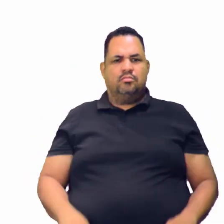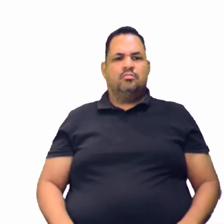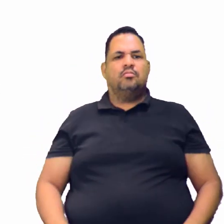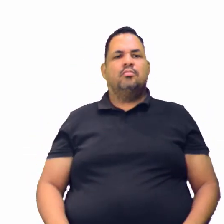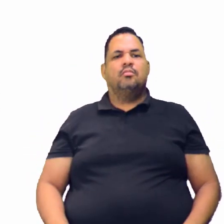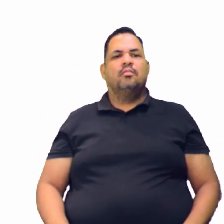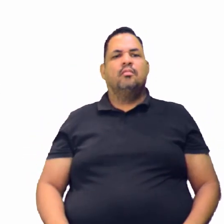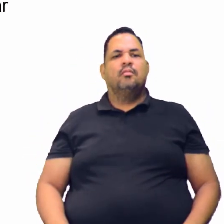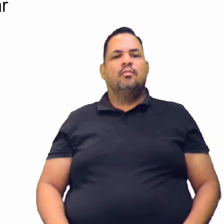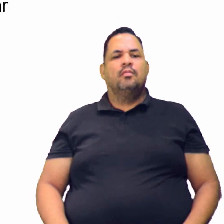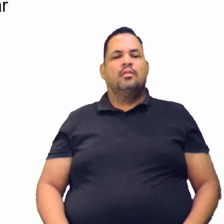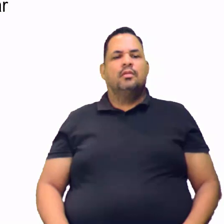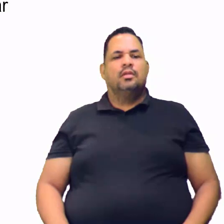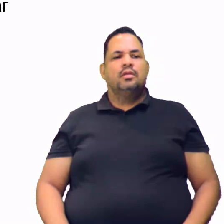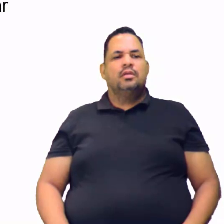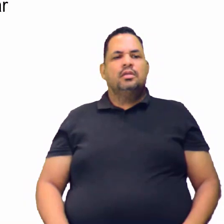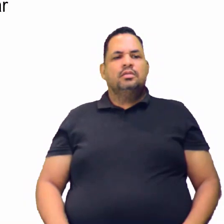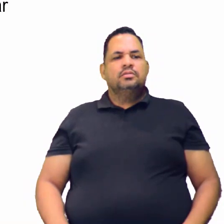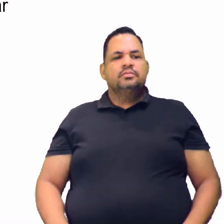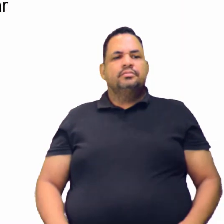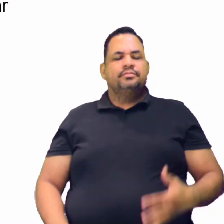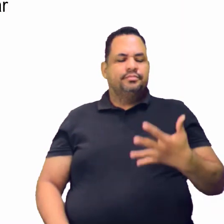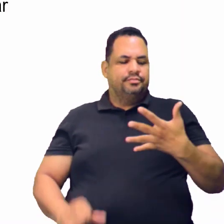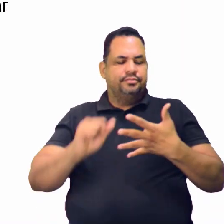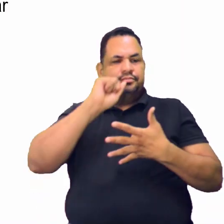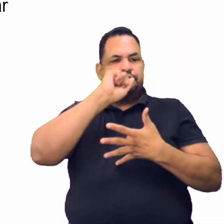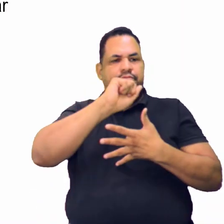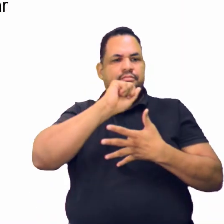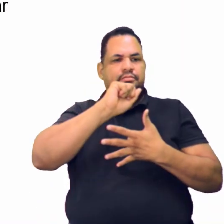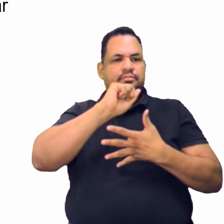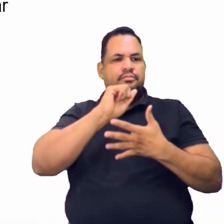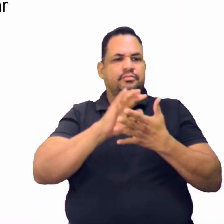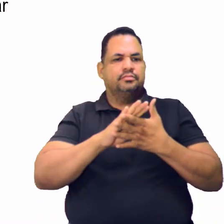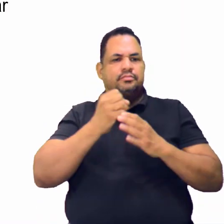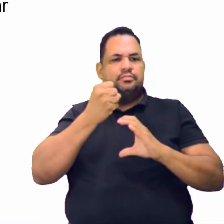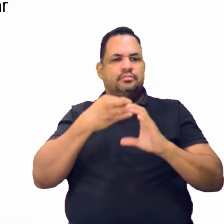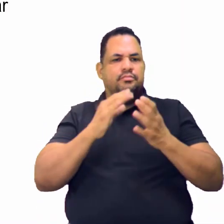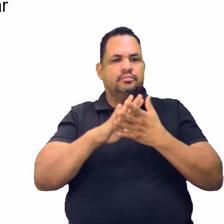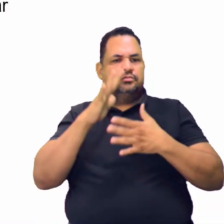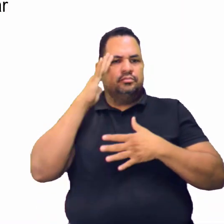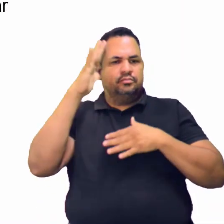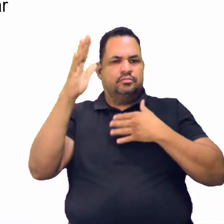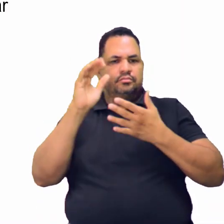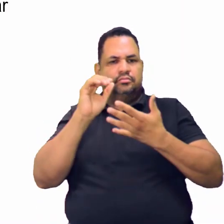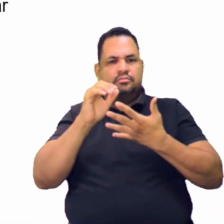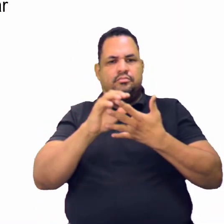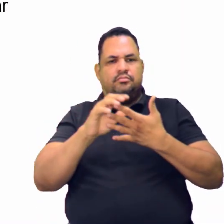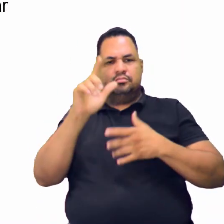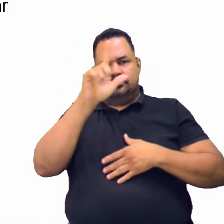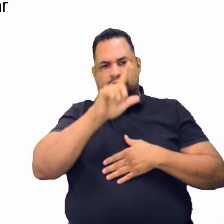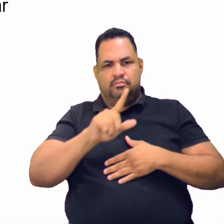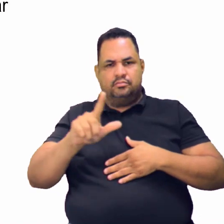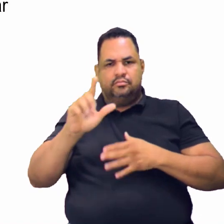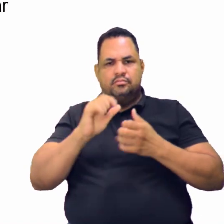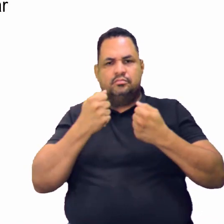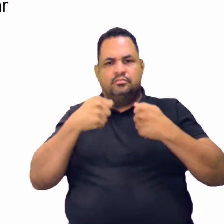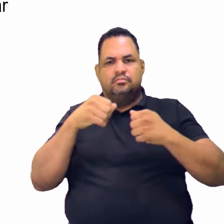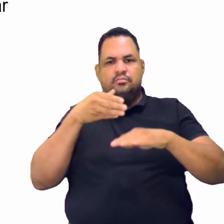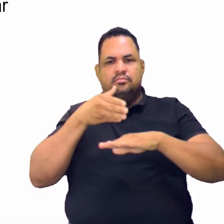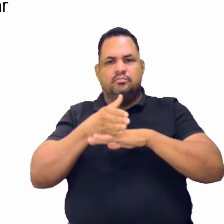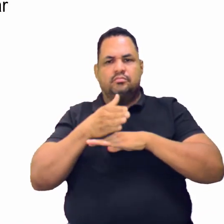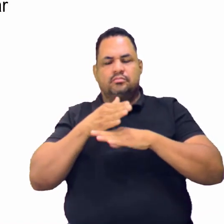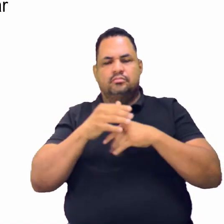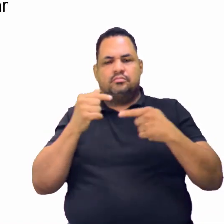acima. Nós temos aqui na letra A o caráter ficcional da literatura que nos